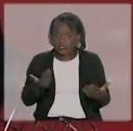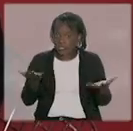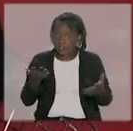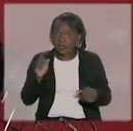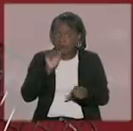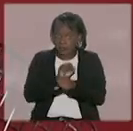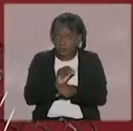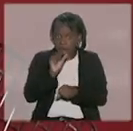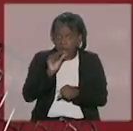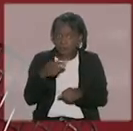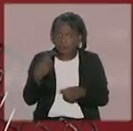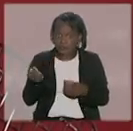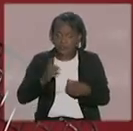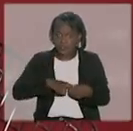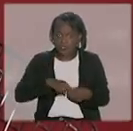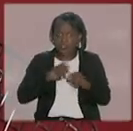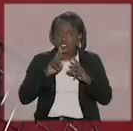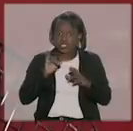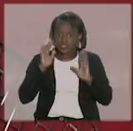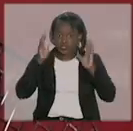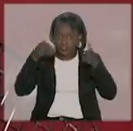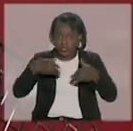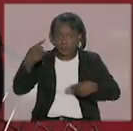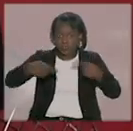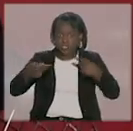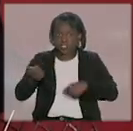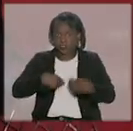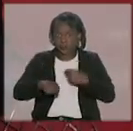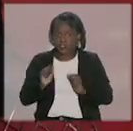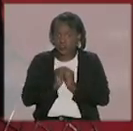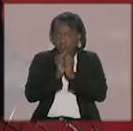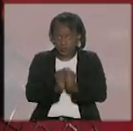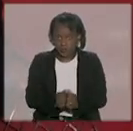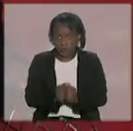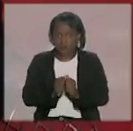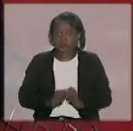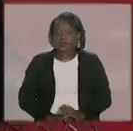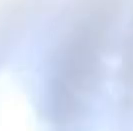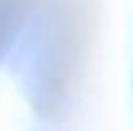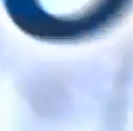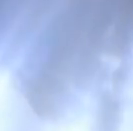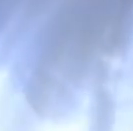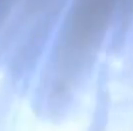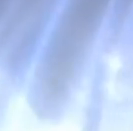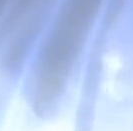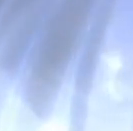A gente vai fazer um pequeno intervalo e voltamos já. Rio em Foco aqui, política e economia caminham juntas.